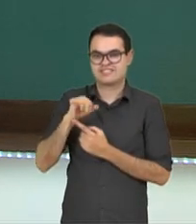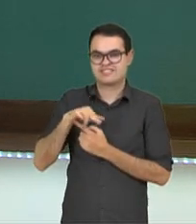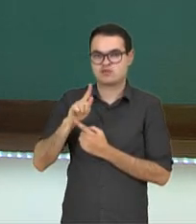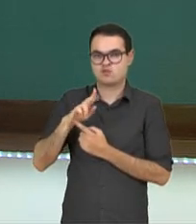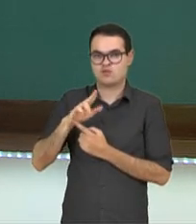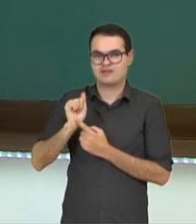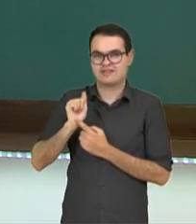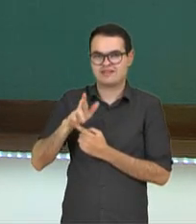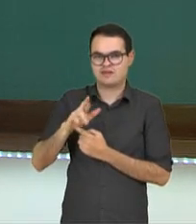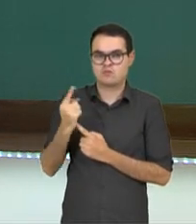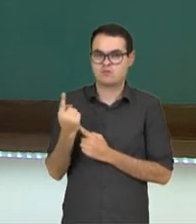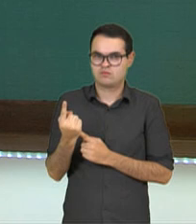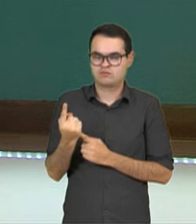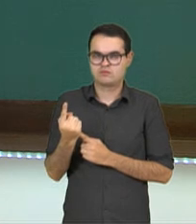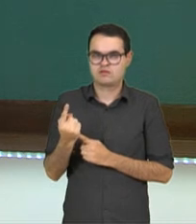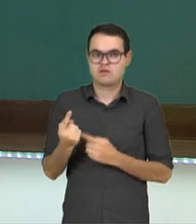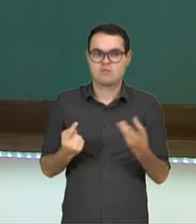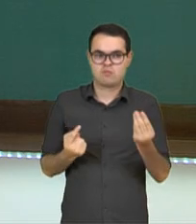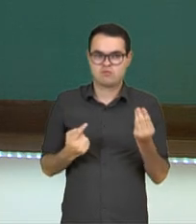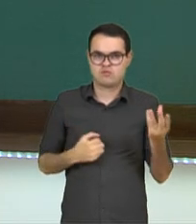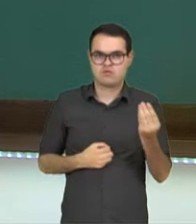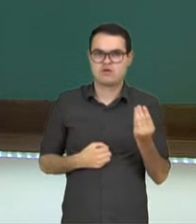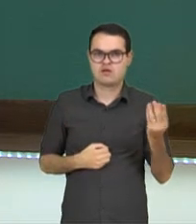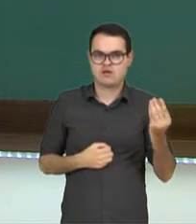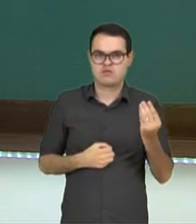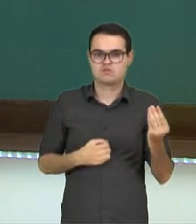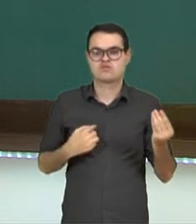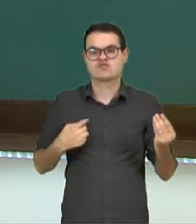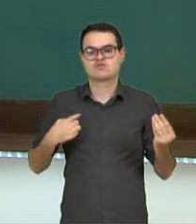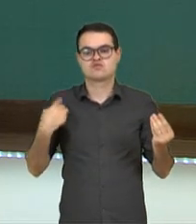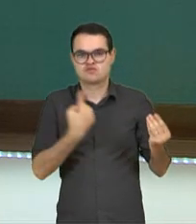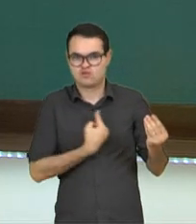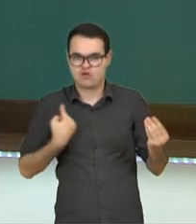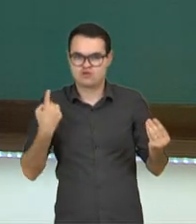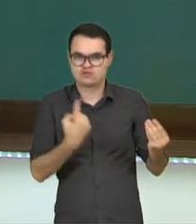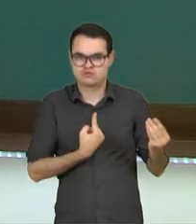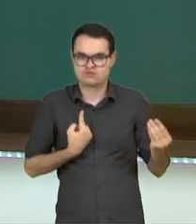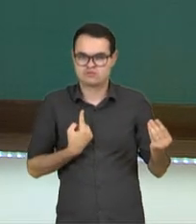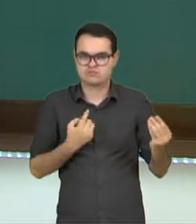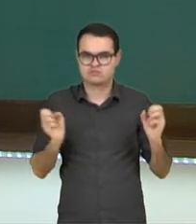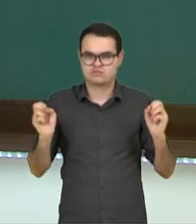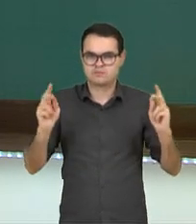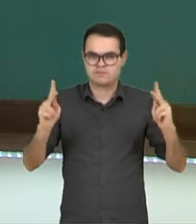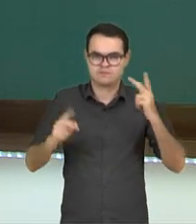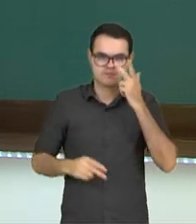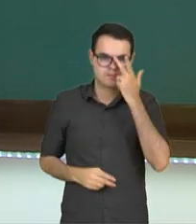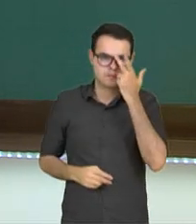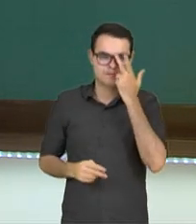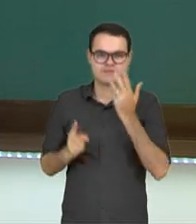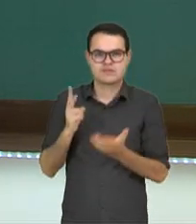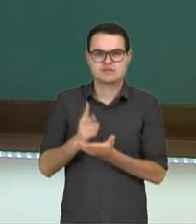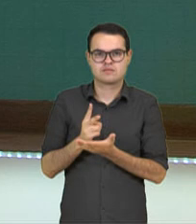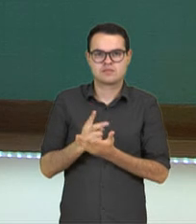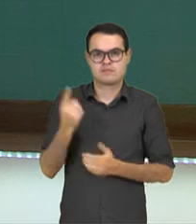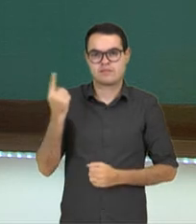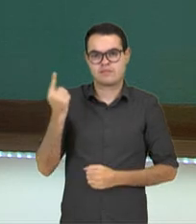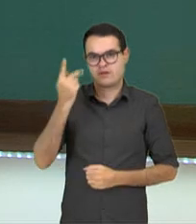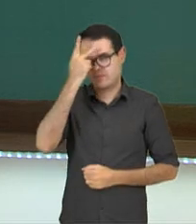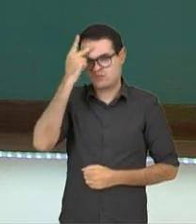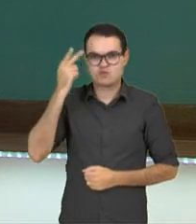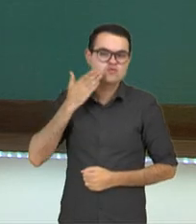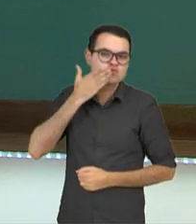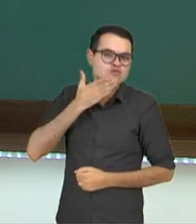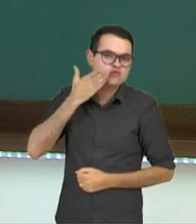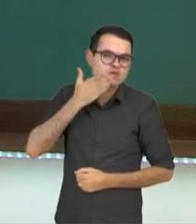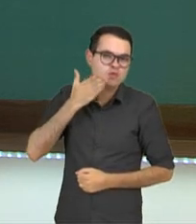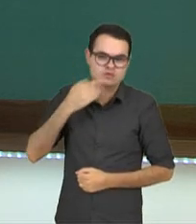singular. A do plural seria nosso e nossa, ok? Então, sempre lembrando, primeira pessoa do discurso,